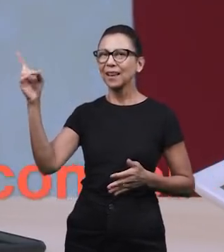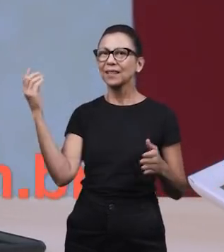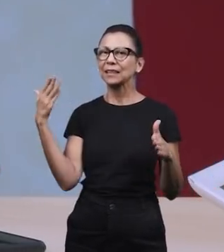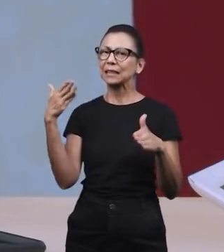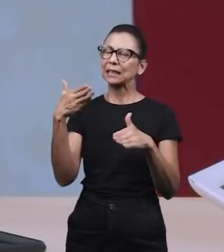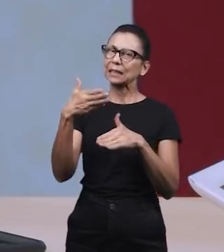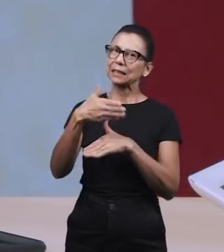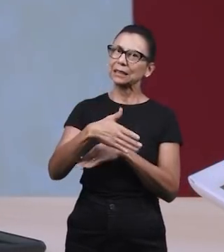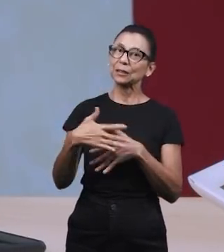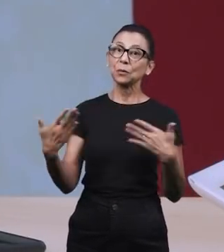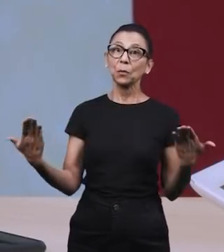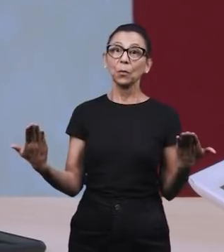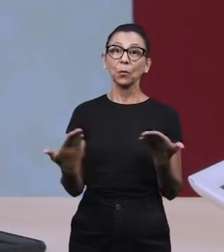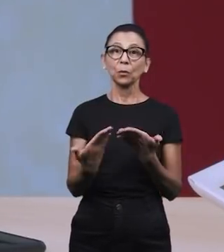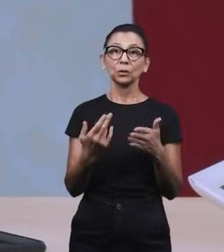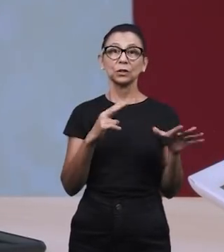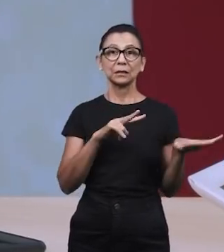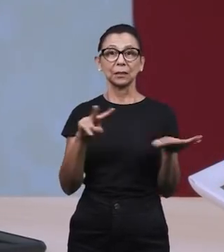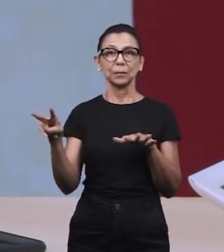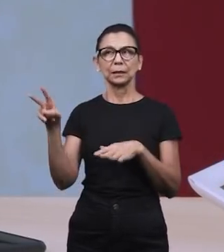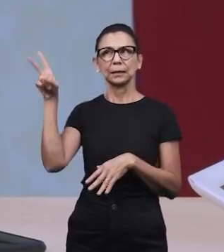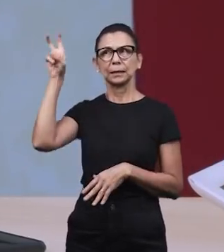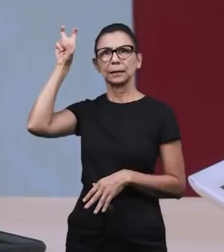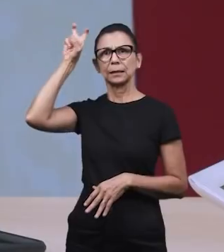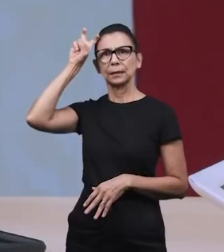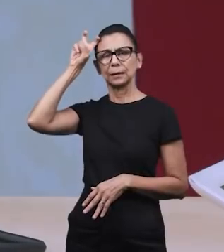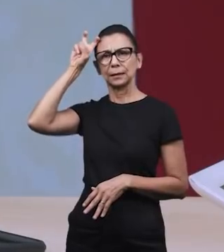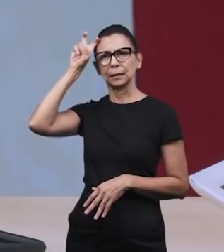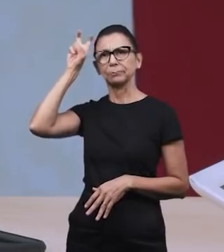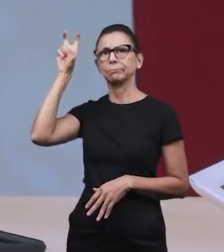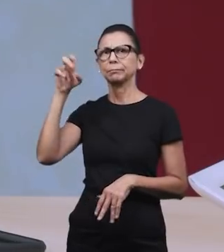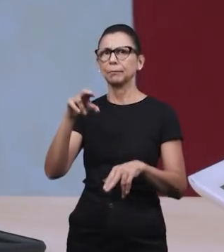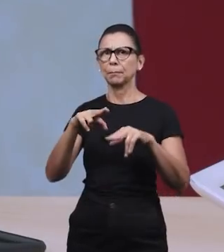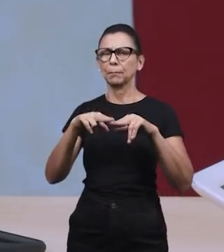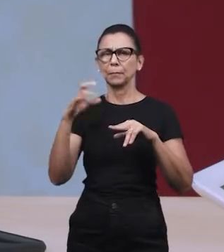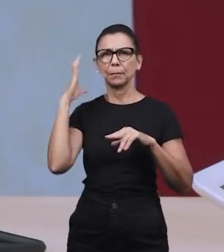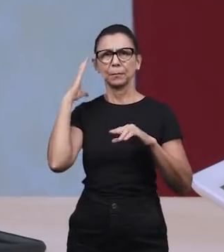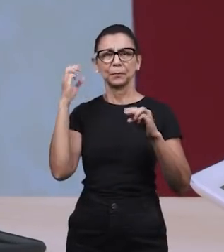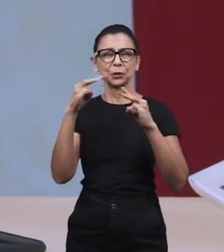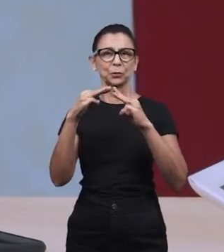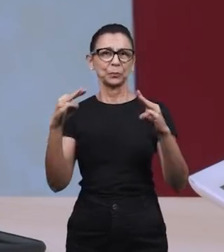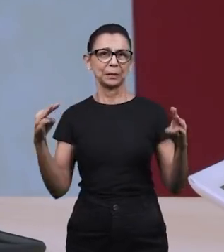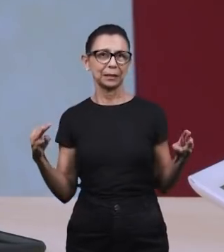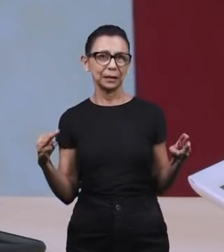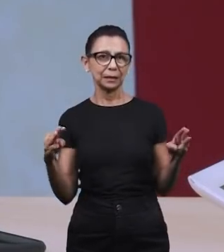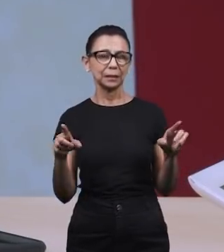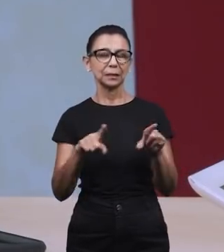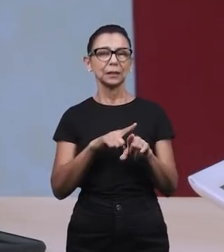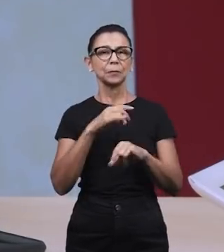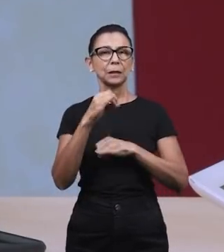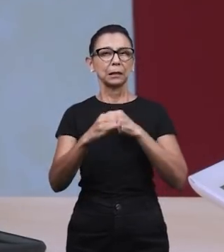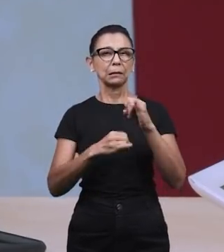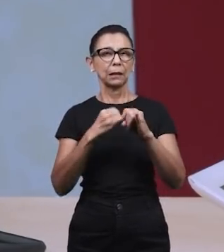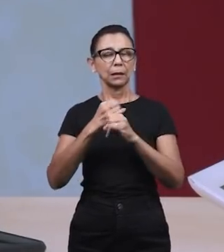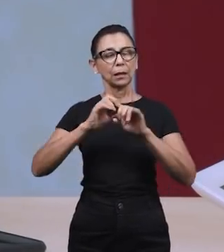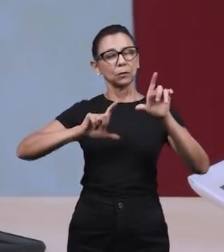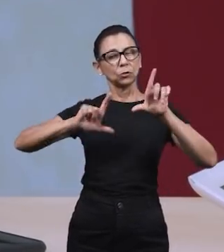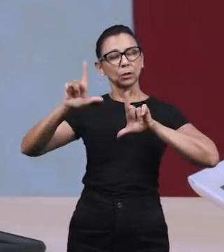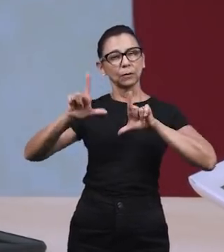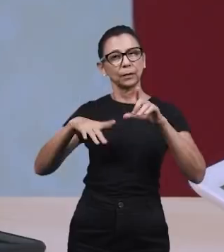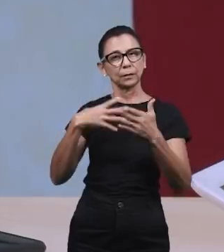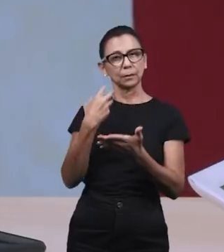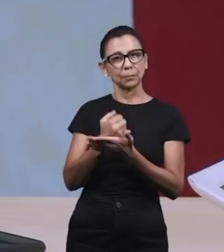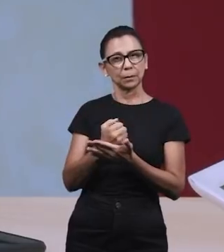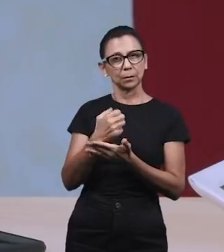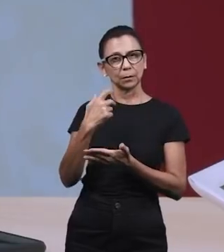está indo ao ar hoje, quinta-feira, através da Rádio Manaim, para você que está nos ouvindo, também da TV Web Manaim. Se você